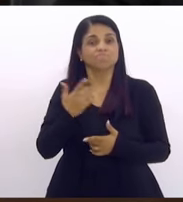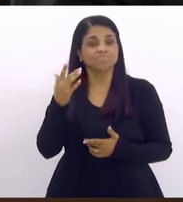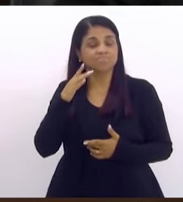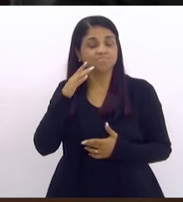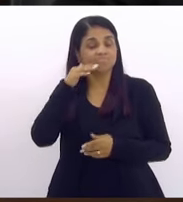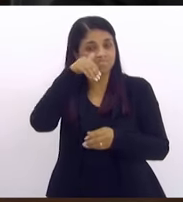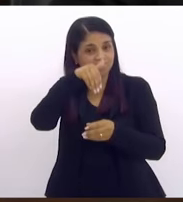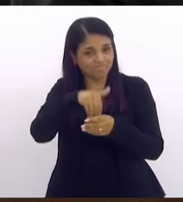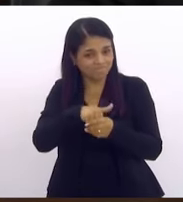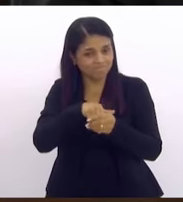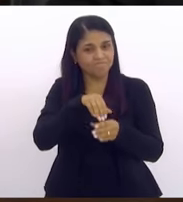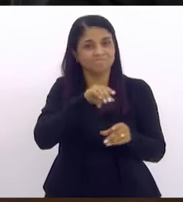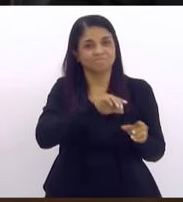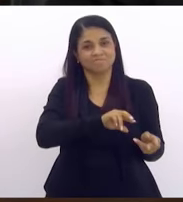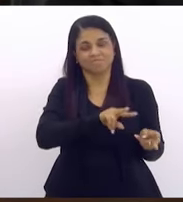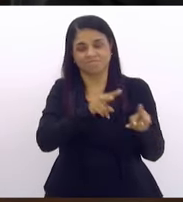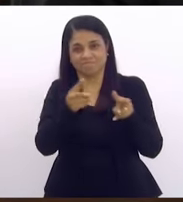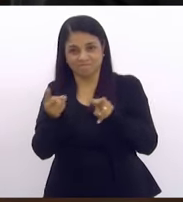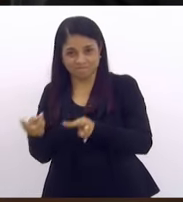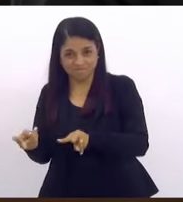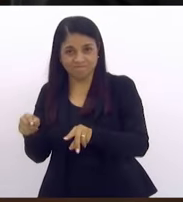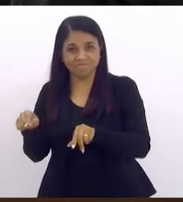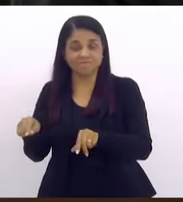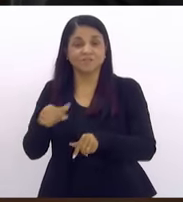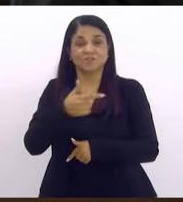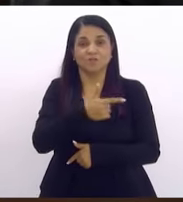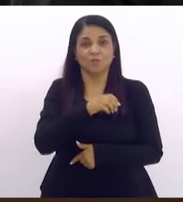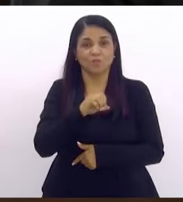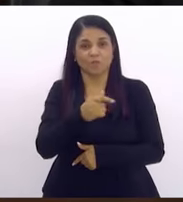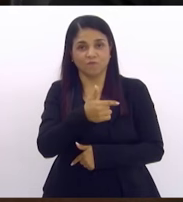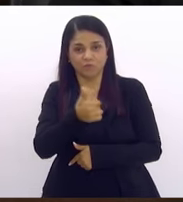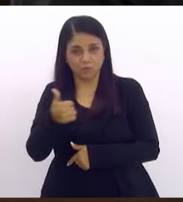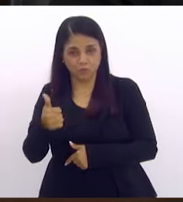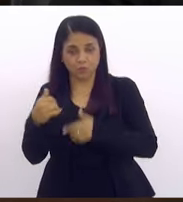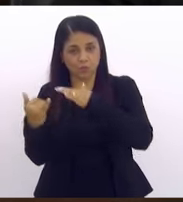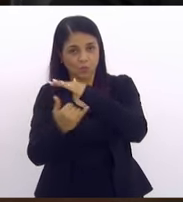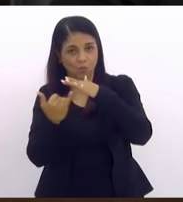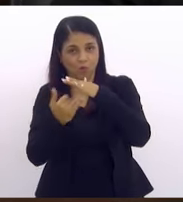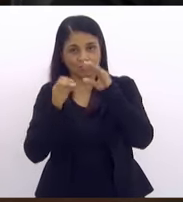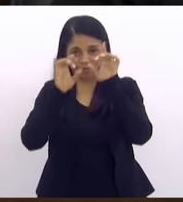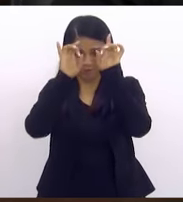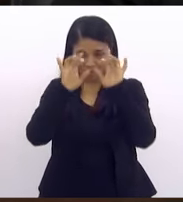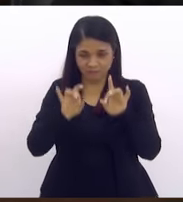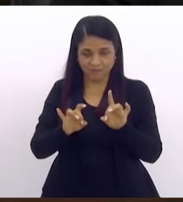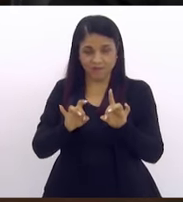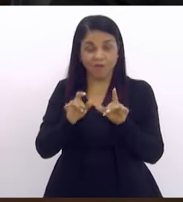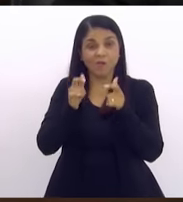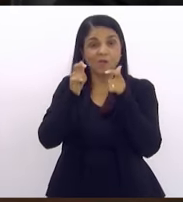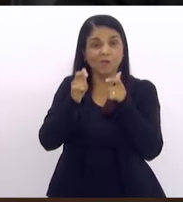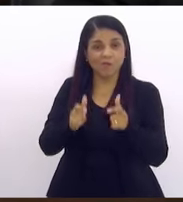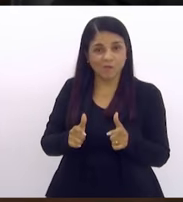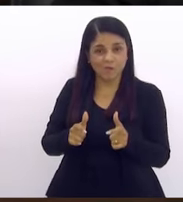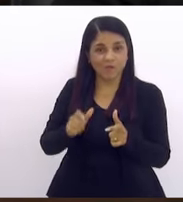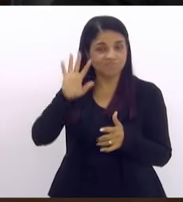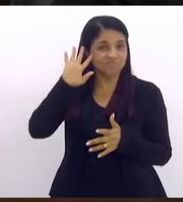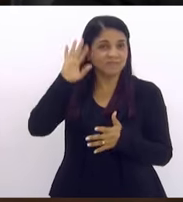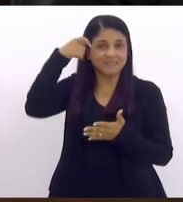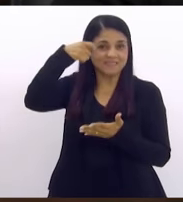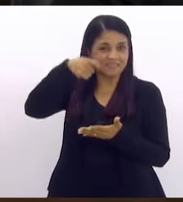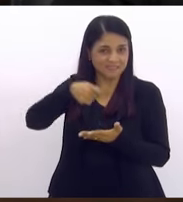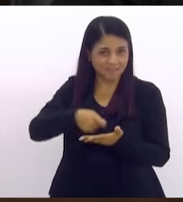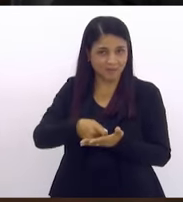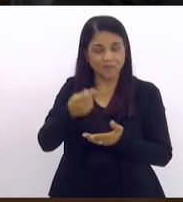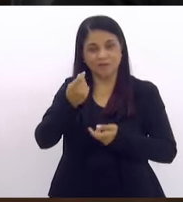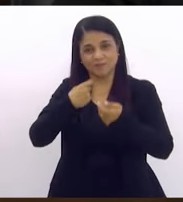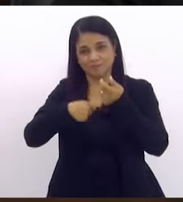sufragar para compor a partir de 2021 o órgão especial local onde são tomadas as decisões